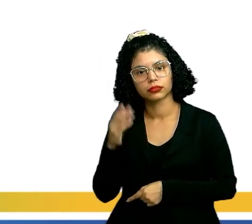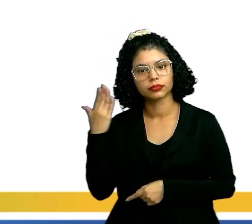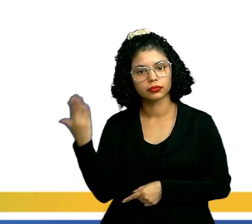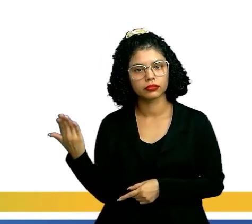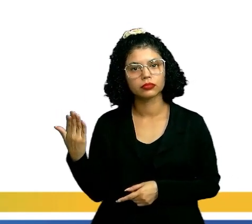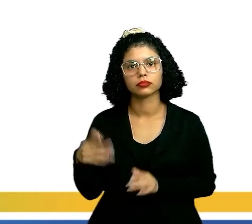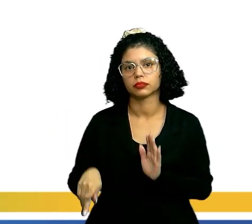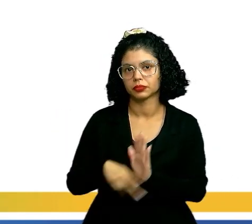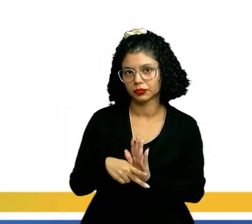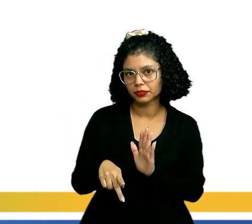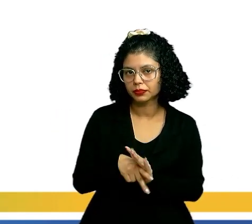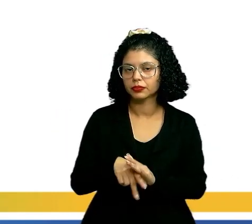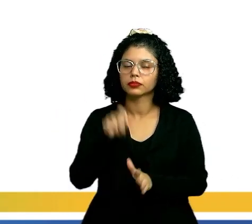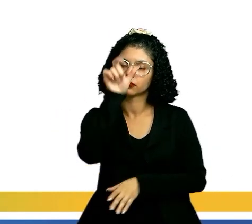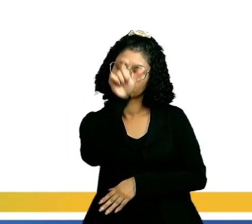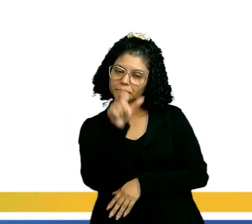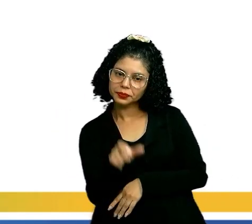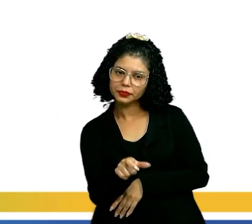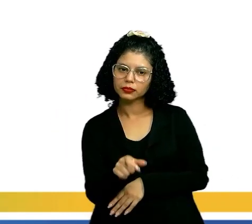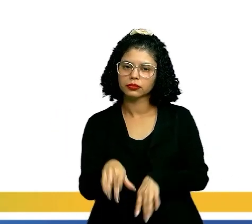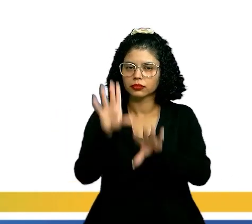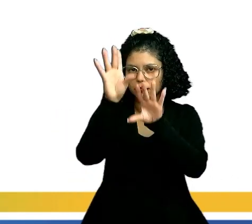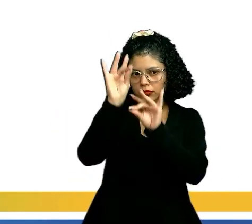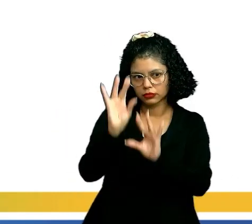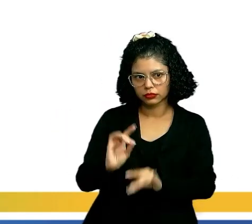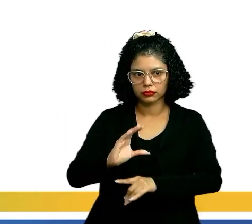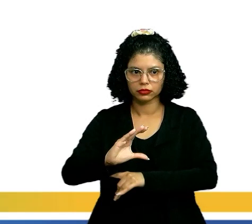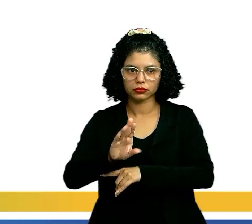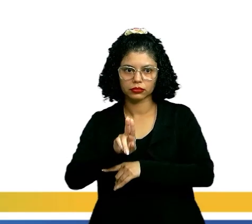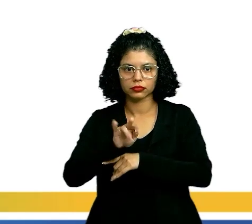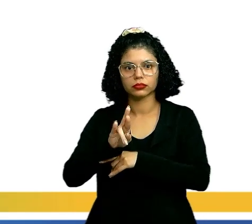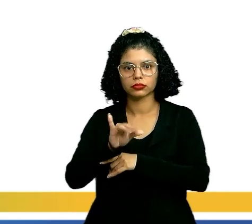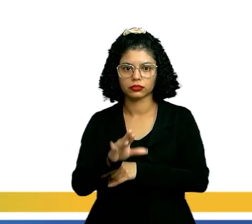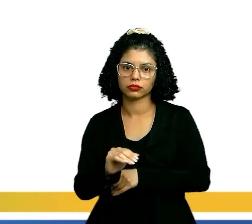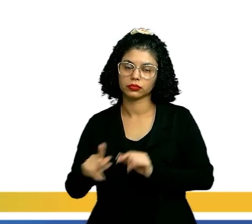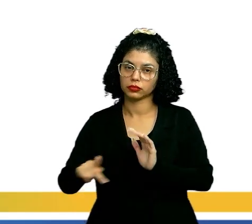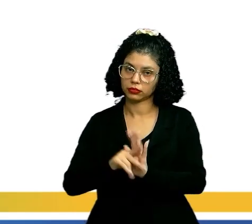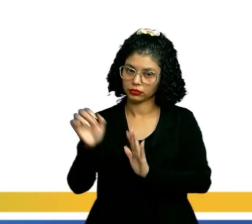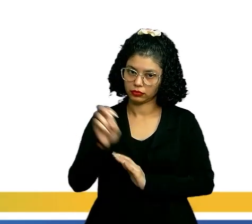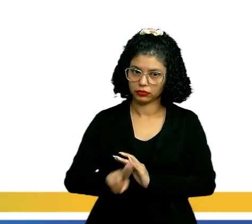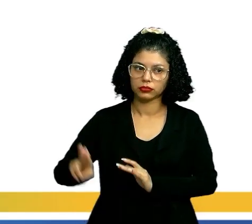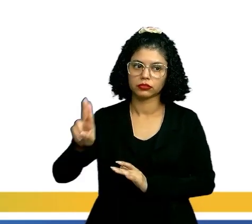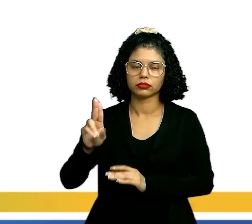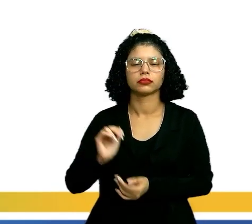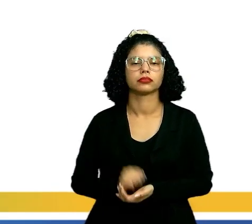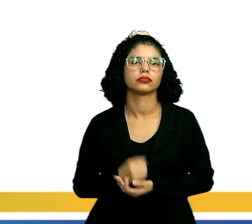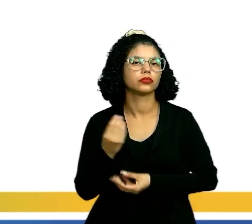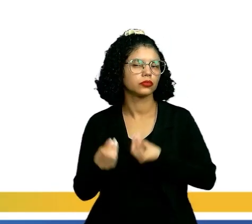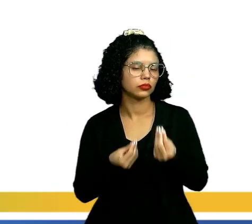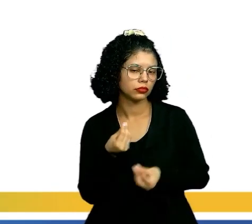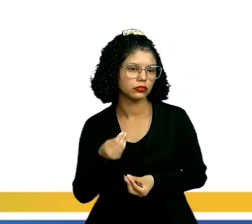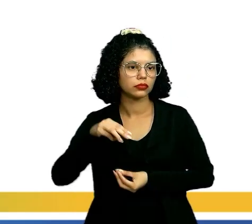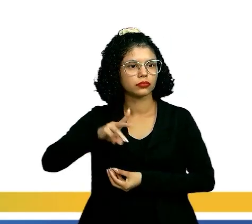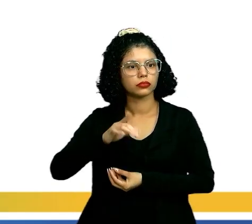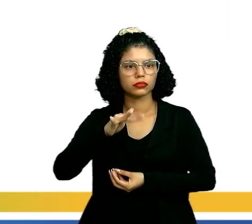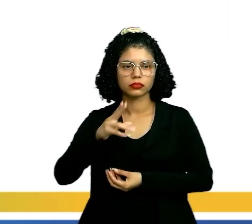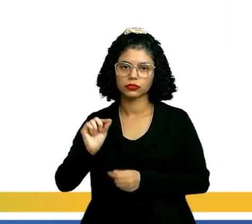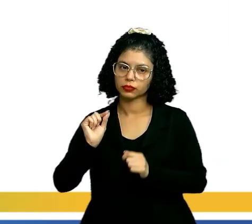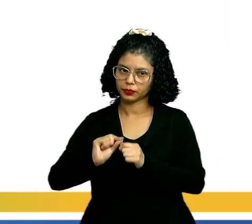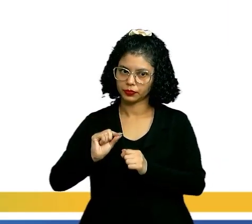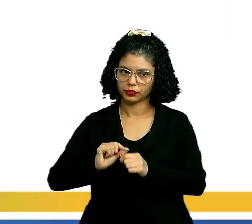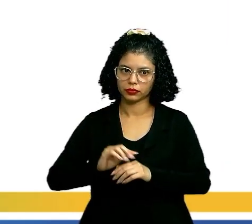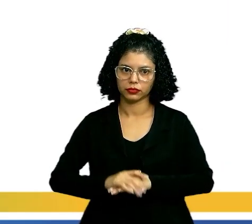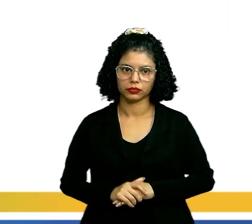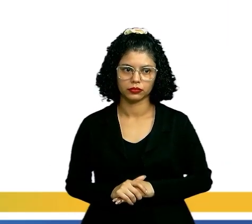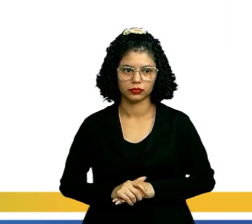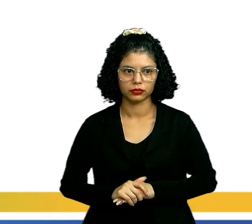obra, ele deu aos personagens traços cubistas em vez dos traços europeus típicos de Michelangelo. Deixa